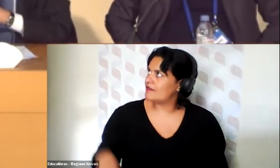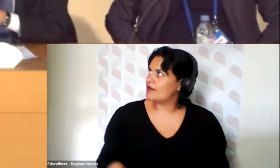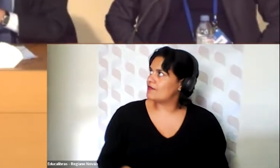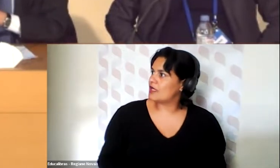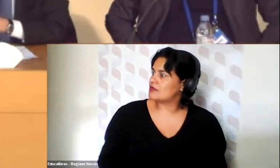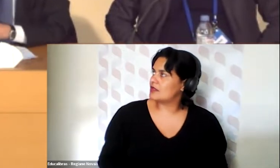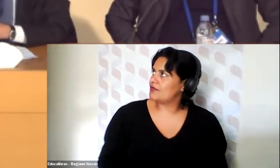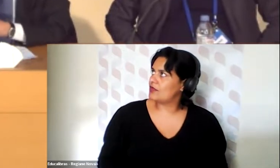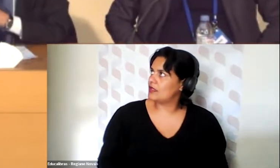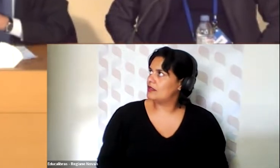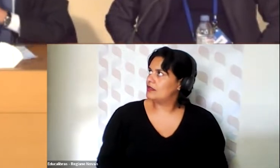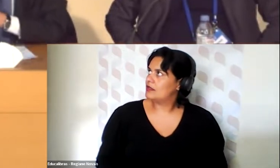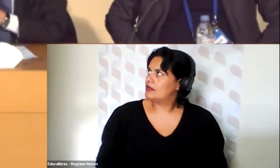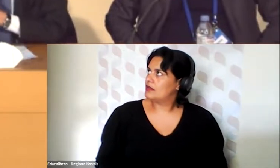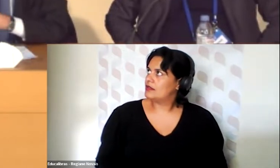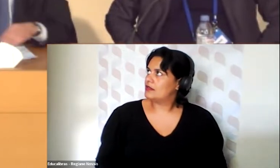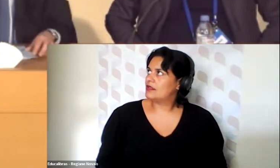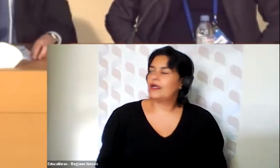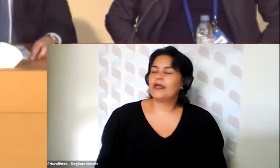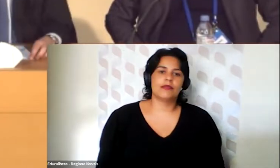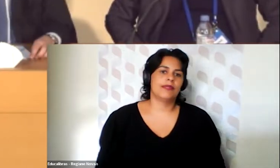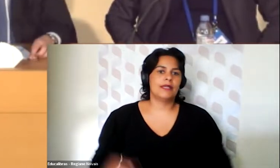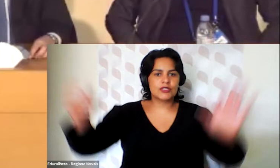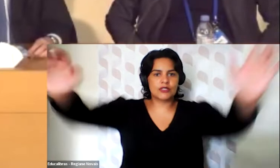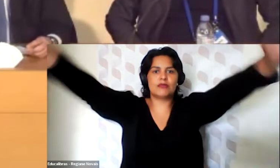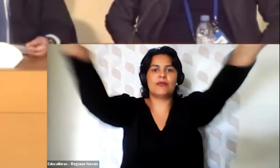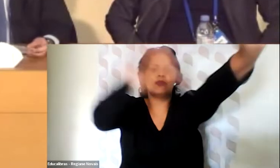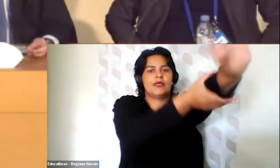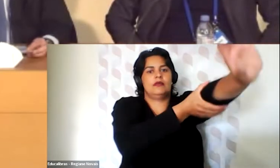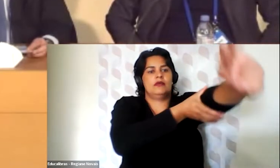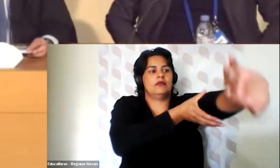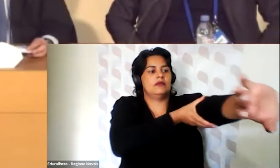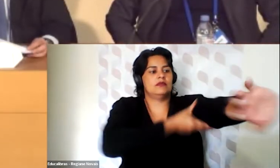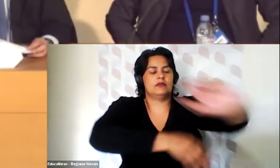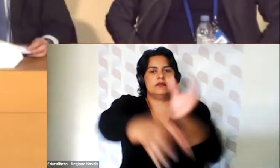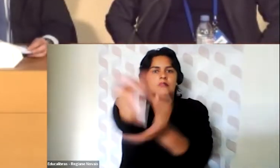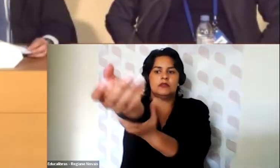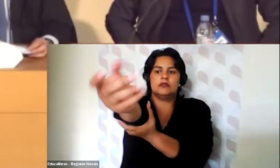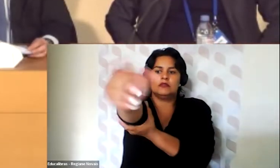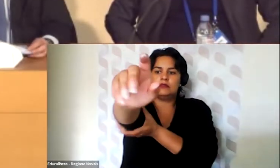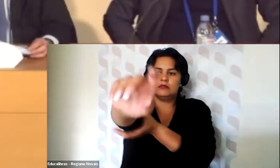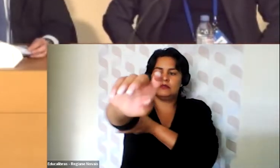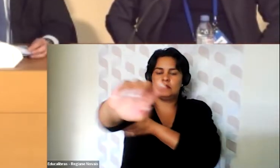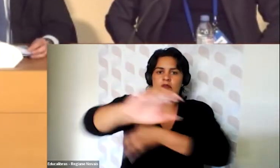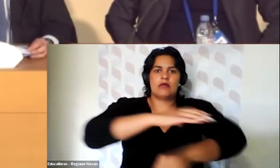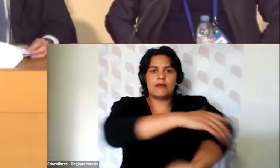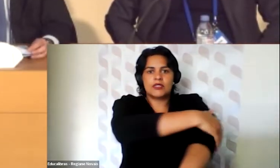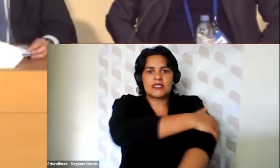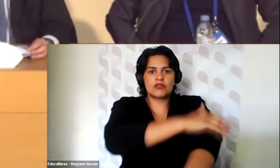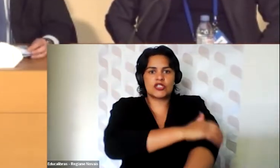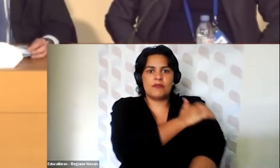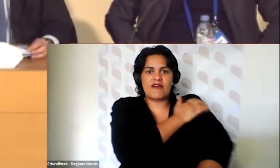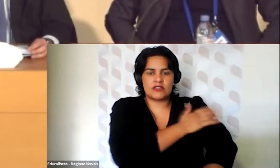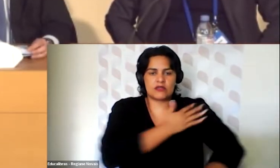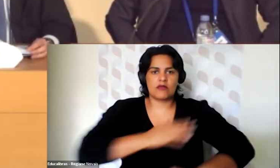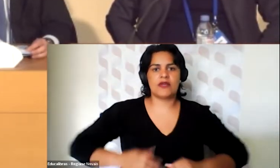o acessão, porque existe todo um exercício de negociação que é efetivado. E aí diz, isso se tornou